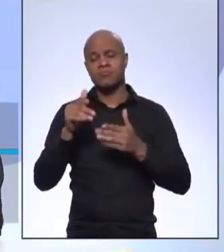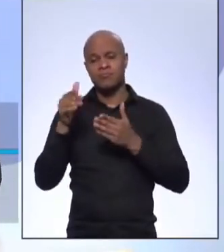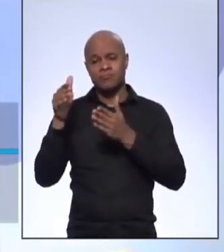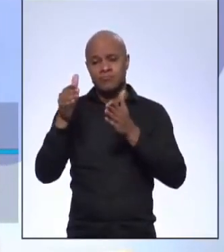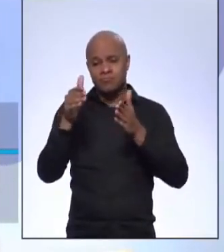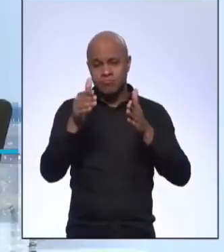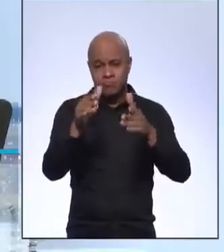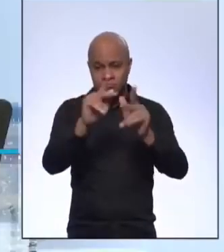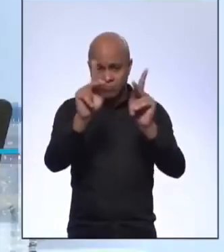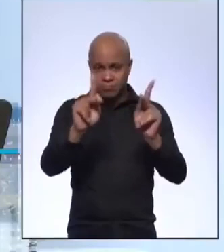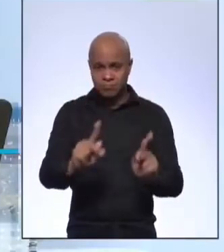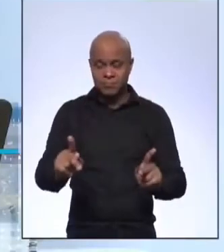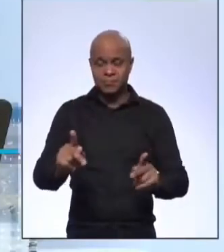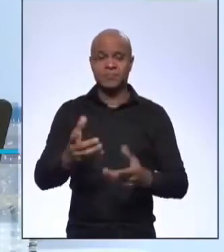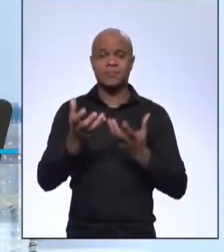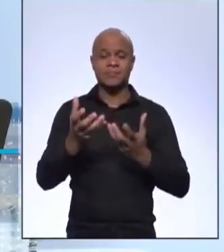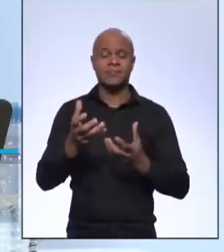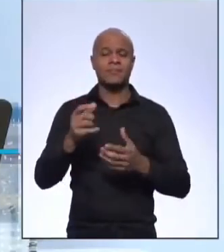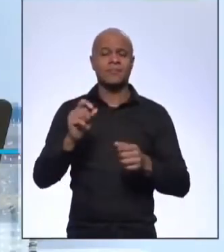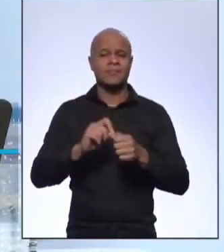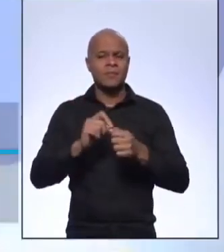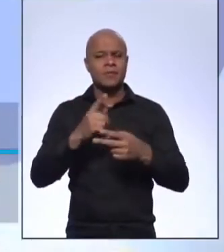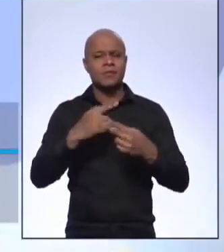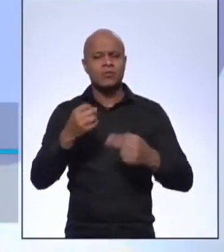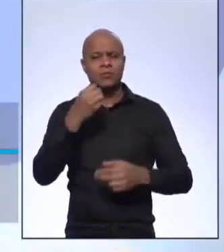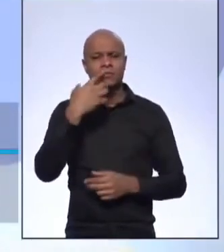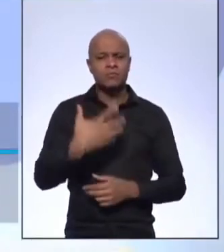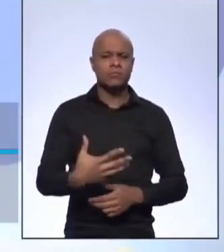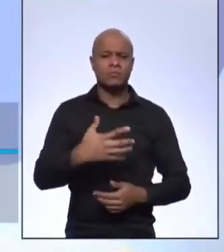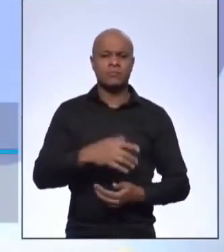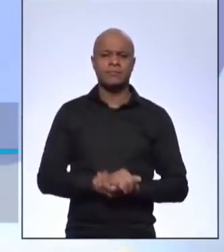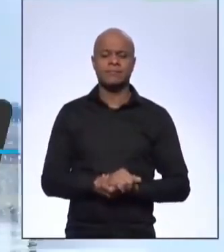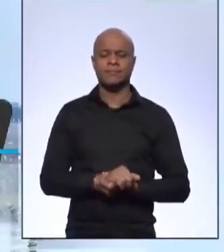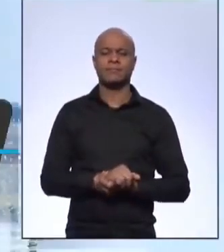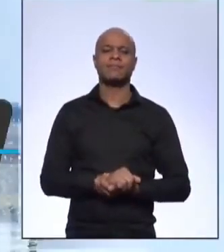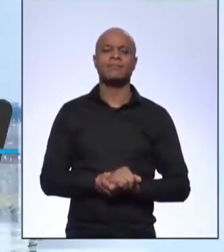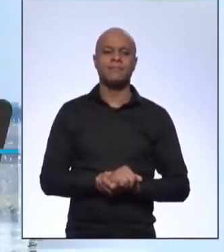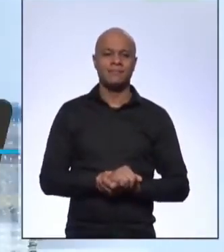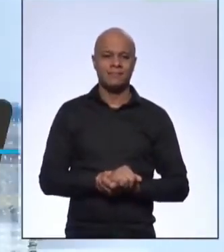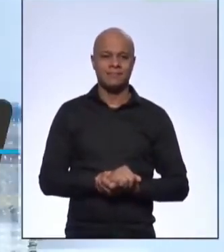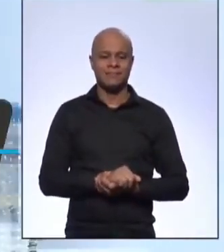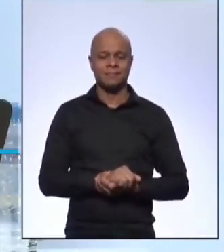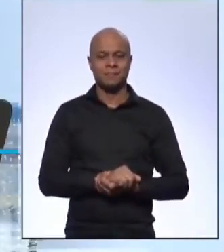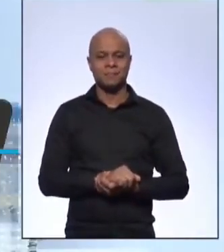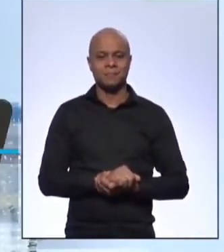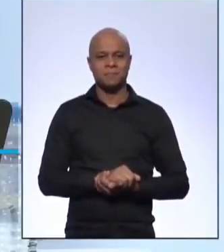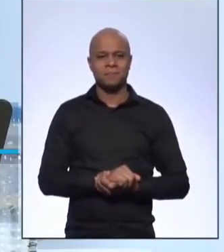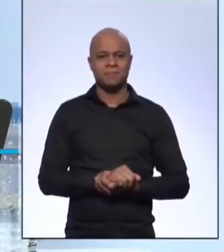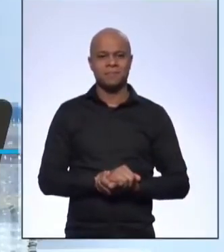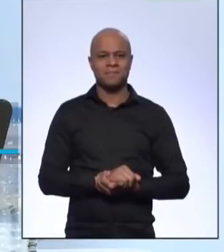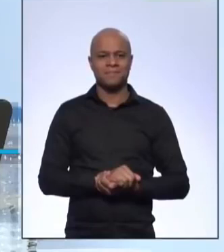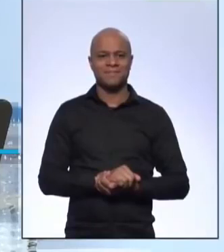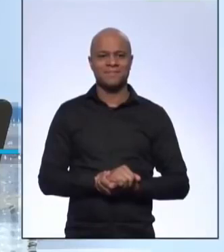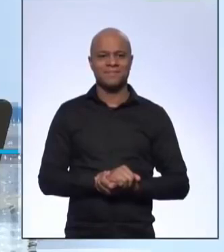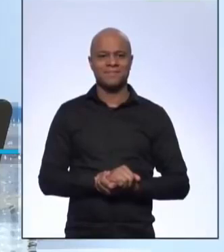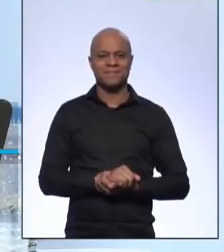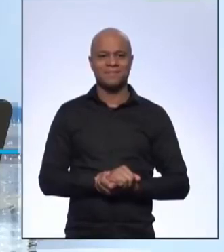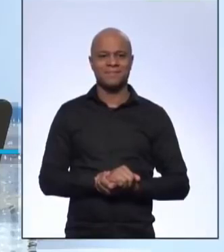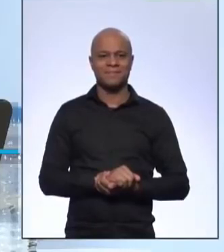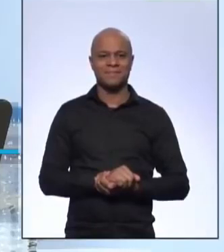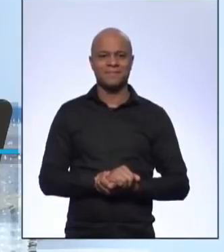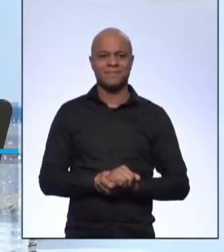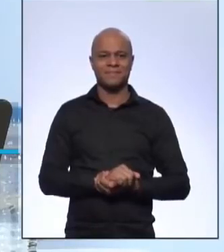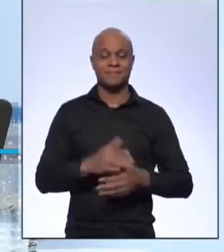esse caminho, né? Por esse fortalecimento da paz. Muito obrigada, professora. Então, agora a gente vai para uma